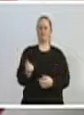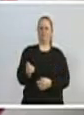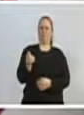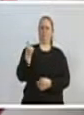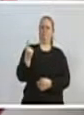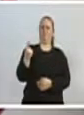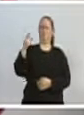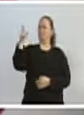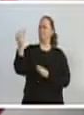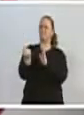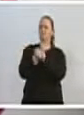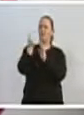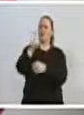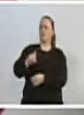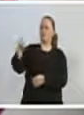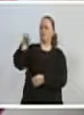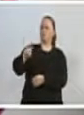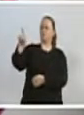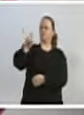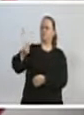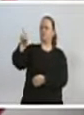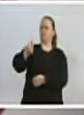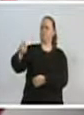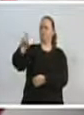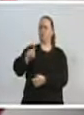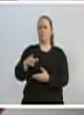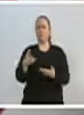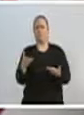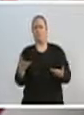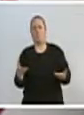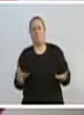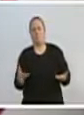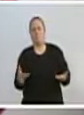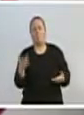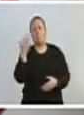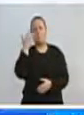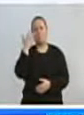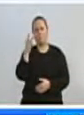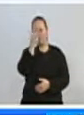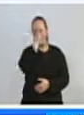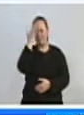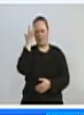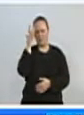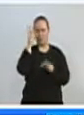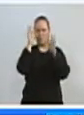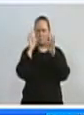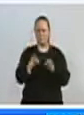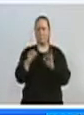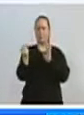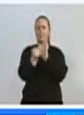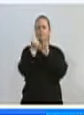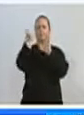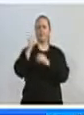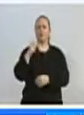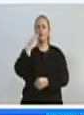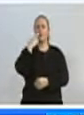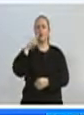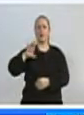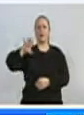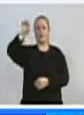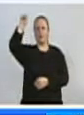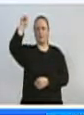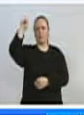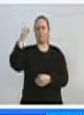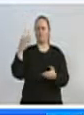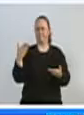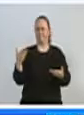Com o símbolo do anarquismo, que eu até duvido de quem tenha pichado saiba o que é o anarquismo, ou a visão ideológica a